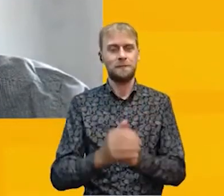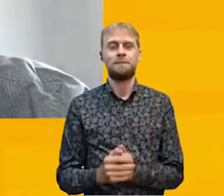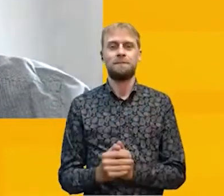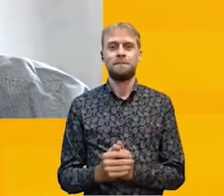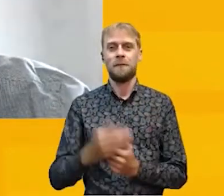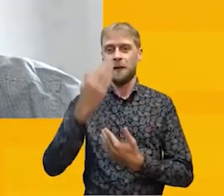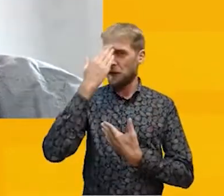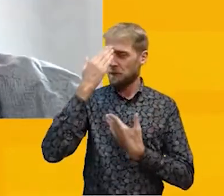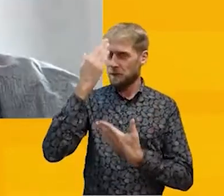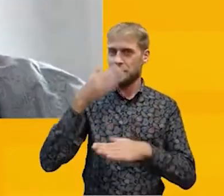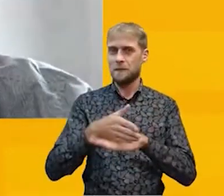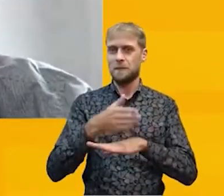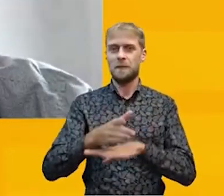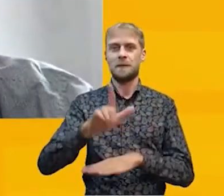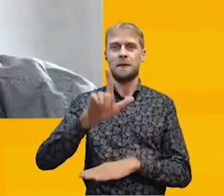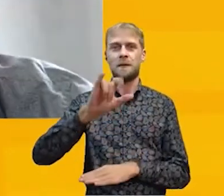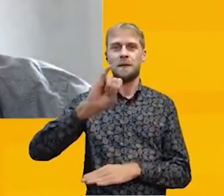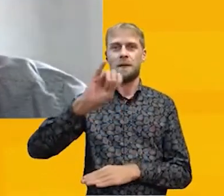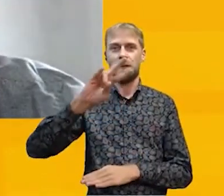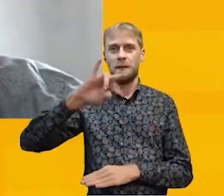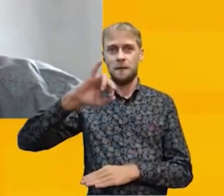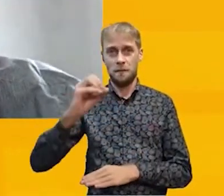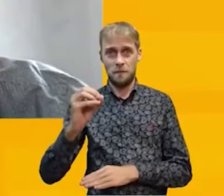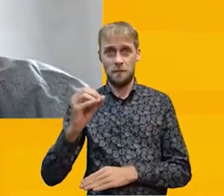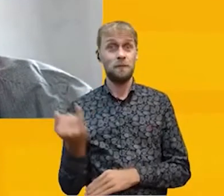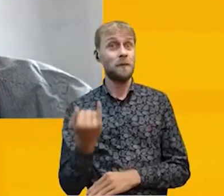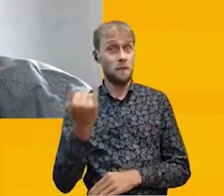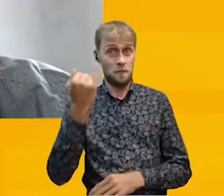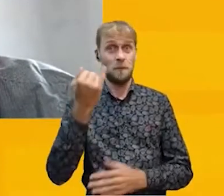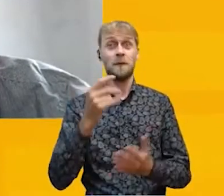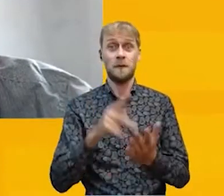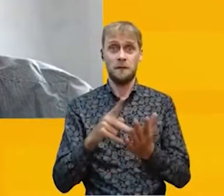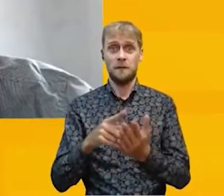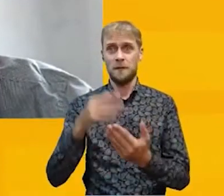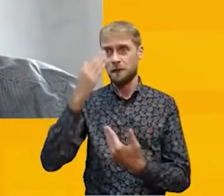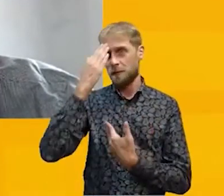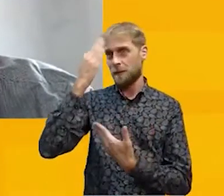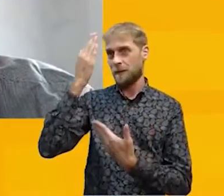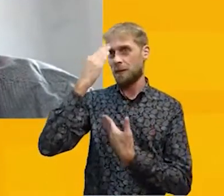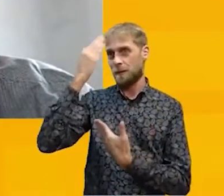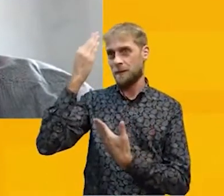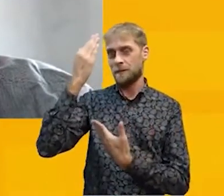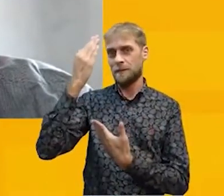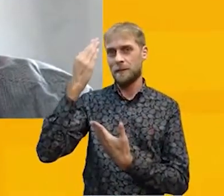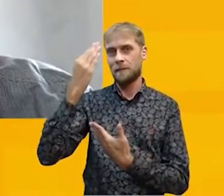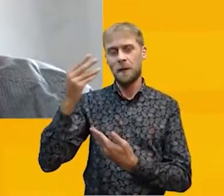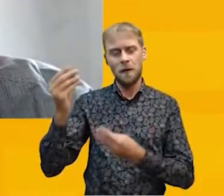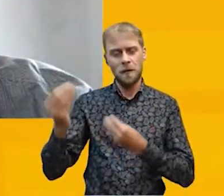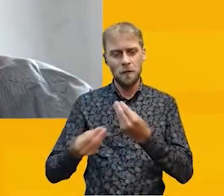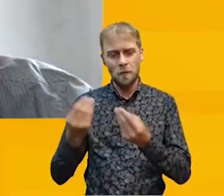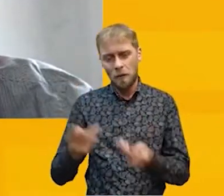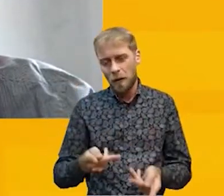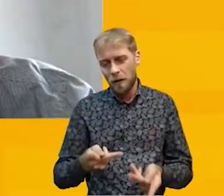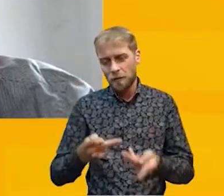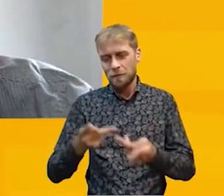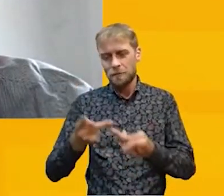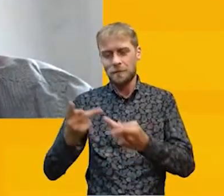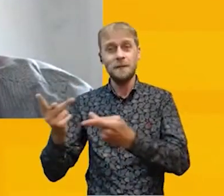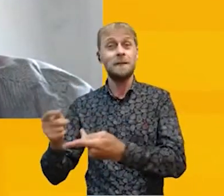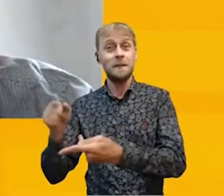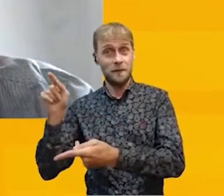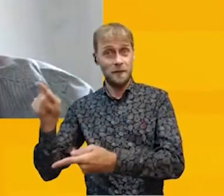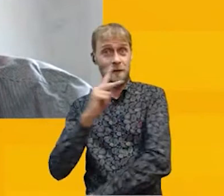pela participação. Foi muito importante, viu? E o nosso agradecimento pela receptividade que nós tivemos aí no